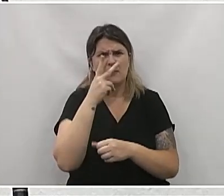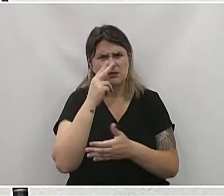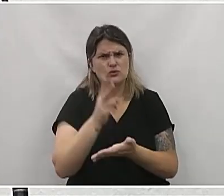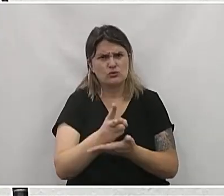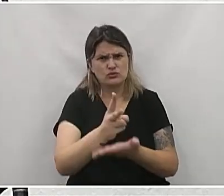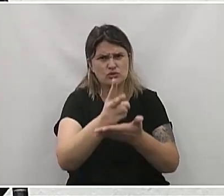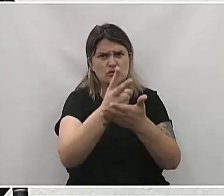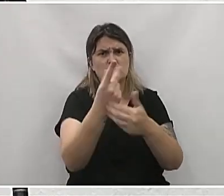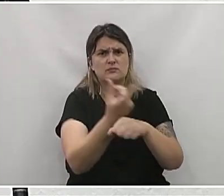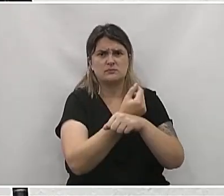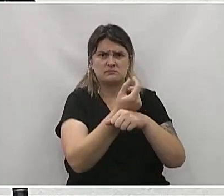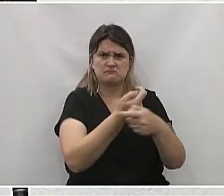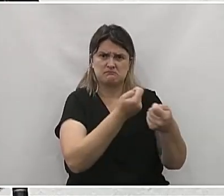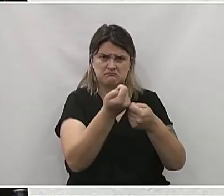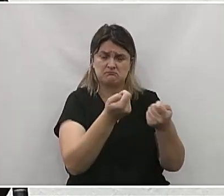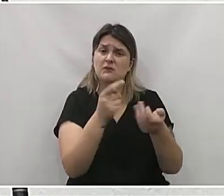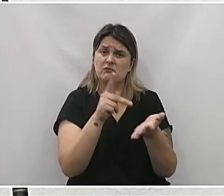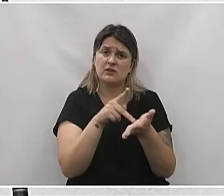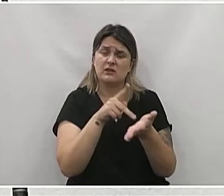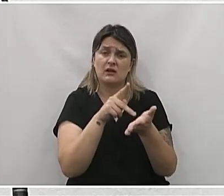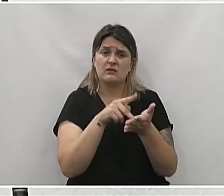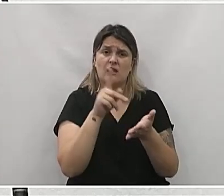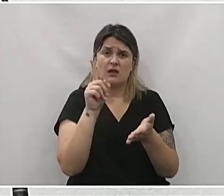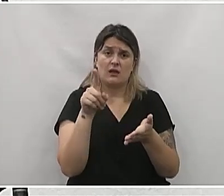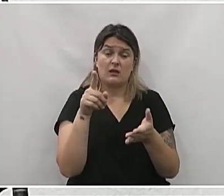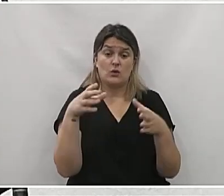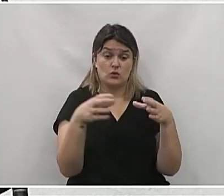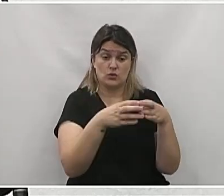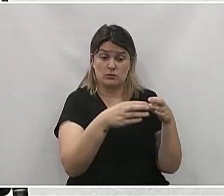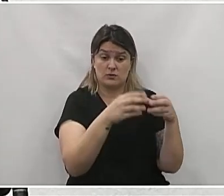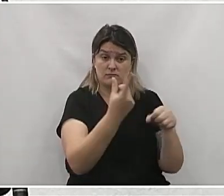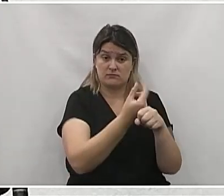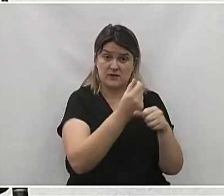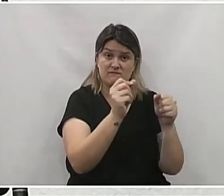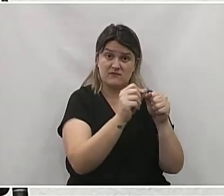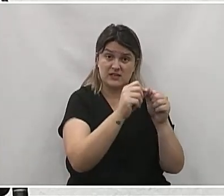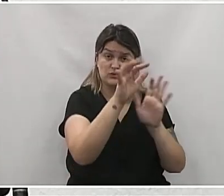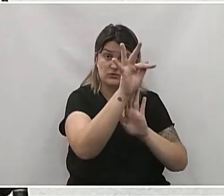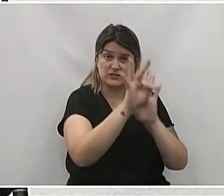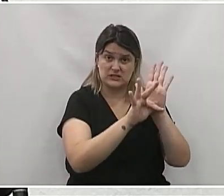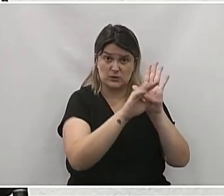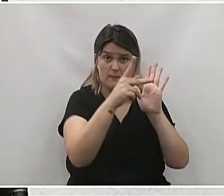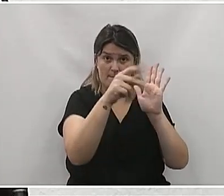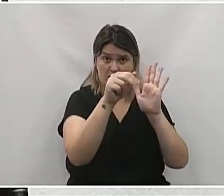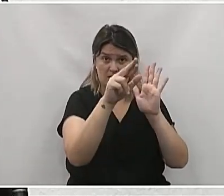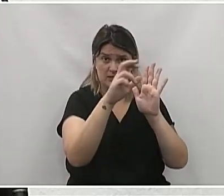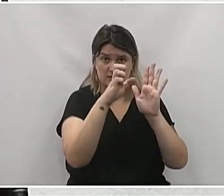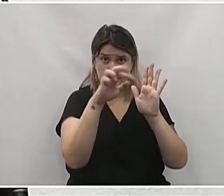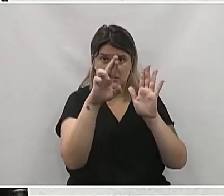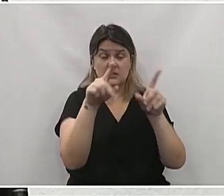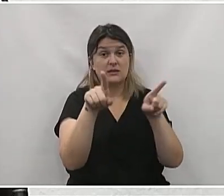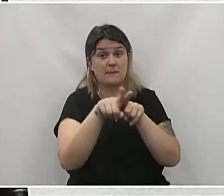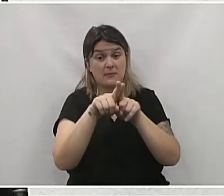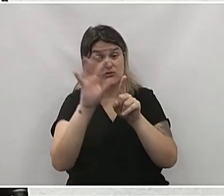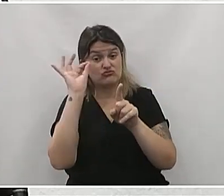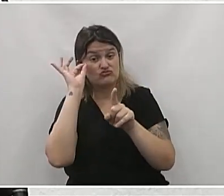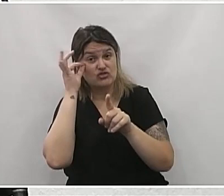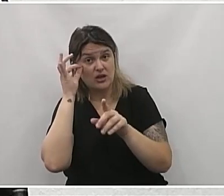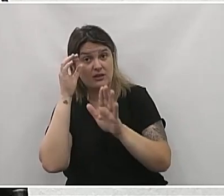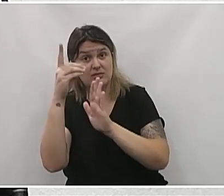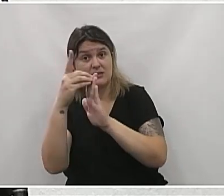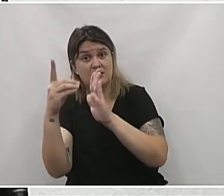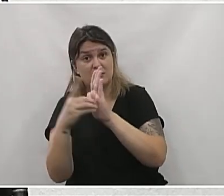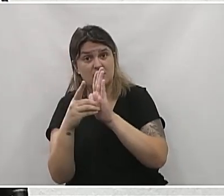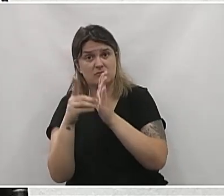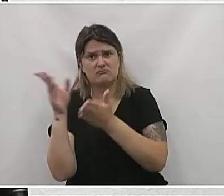contínuo da Comissão de Finanças, e realmente é. A Comissão de Finanças emite o parecer, consequentemente, emite o decreto. Acho